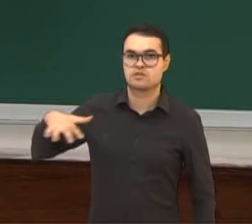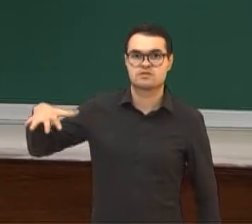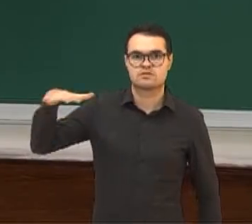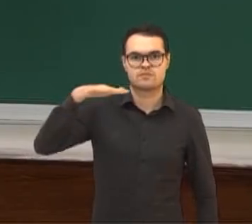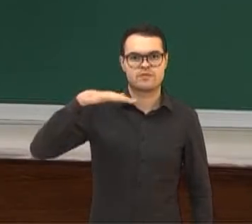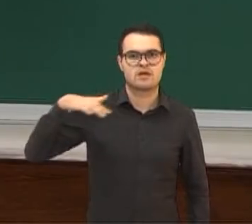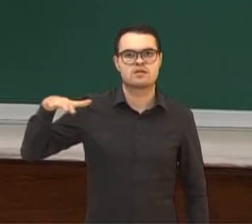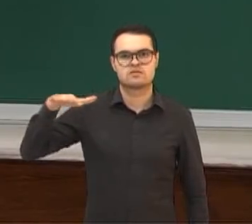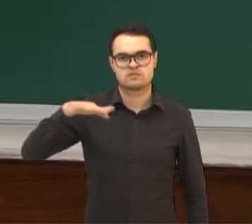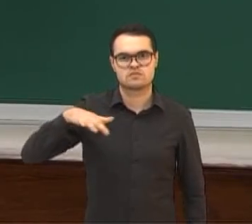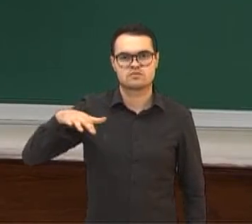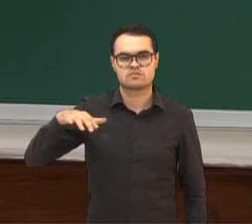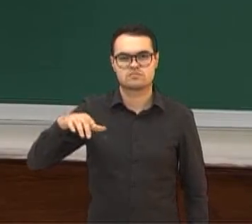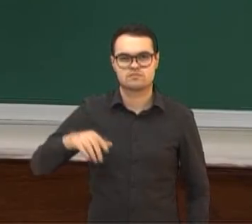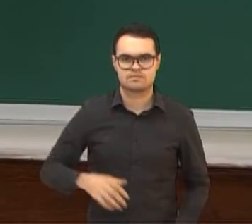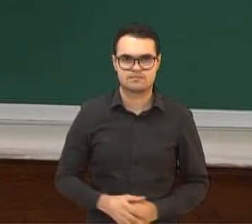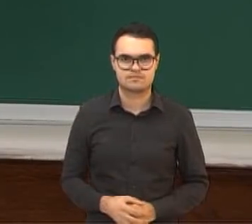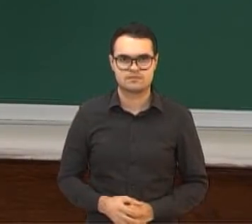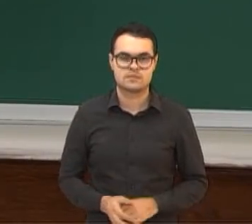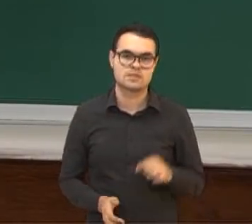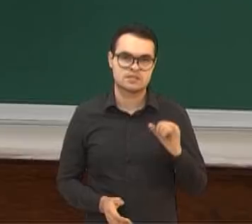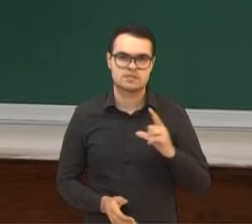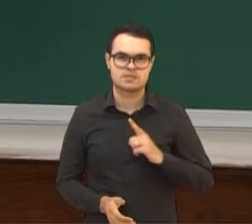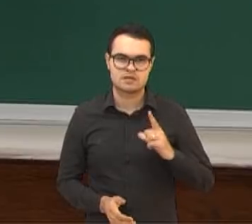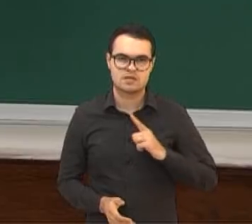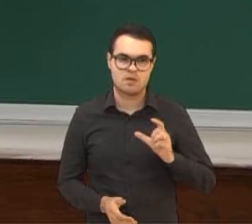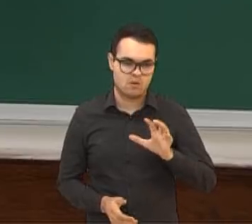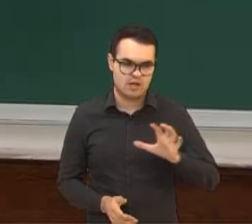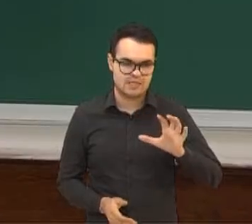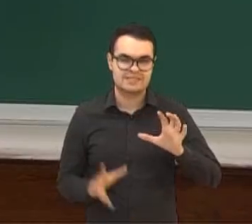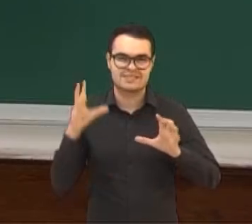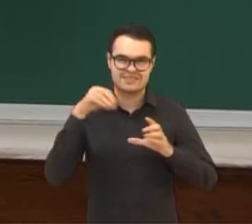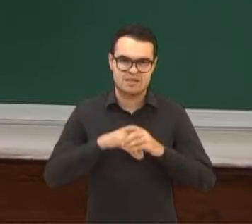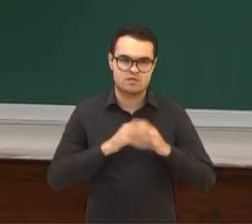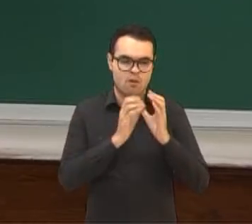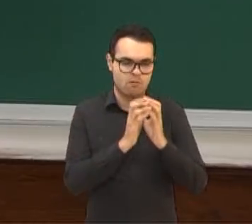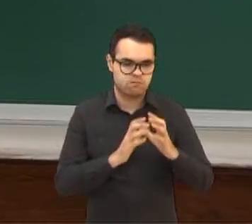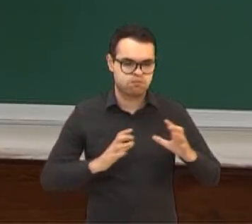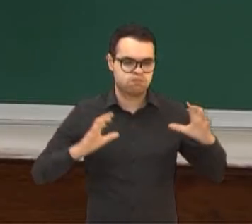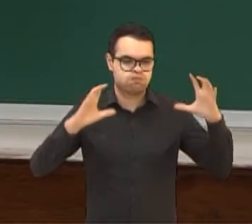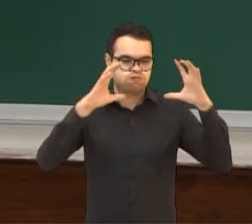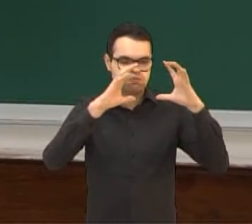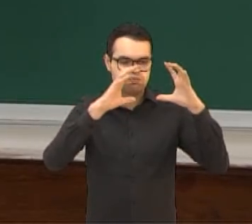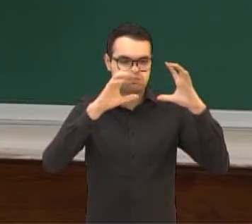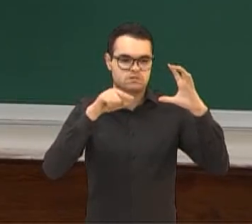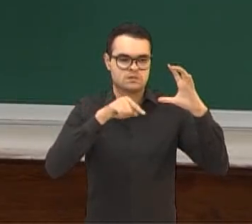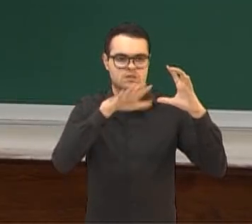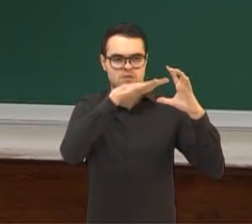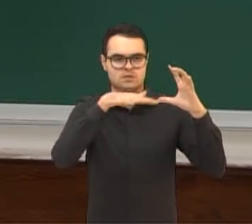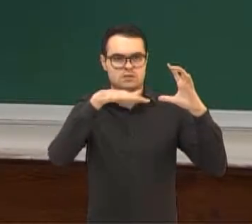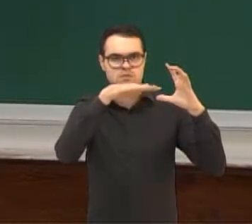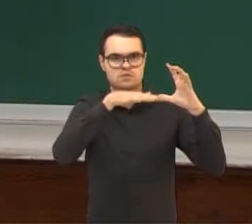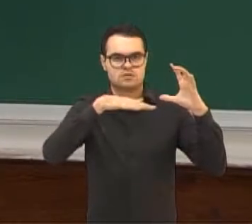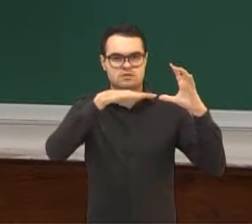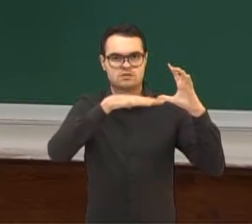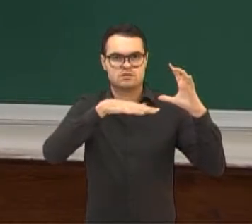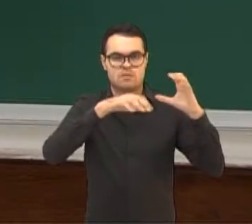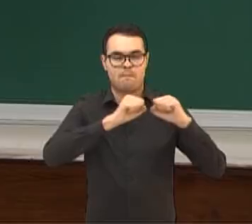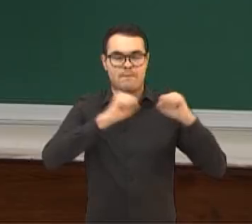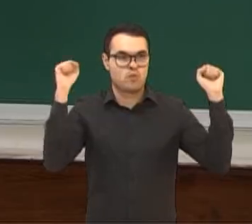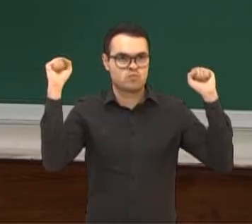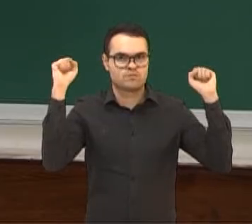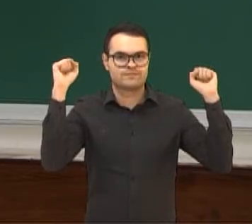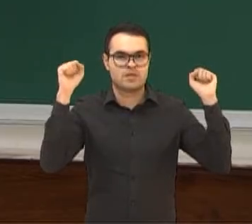o espaço onde ele está. Se tem um gás dentro de um balão, ele está ocupando o espaço lá do balão. Uma vez que o balão